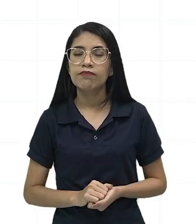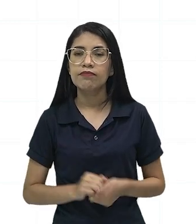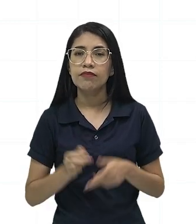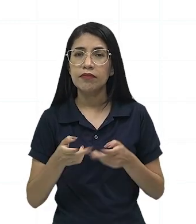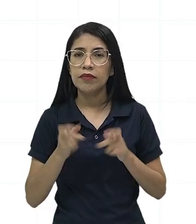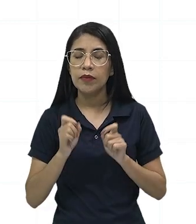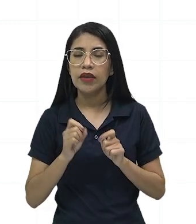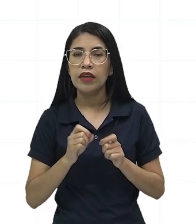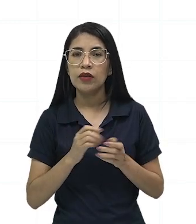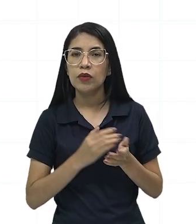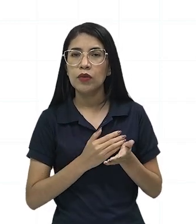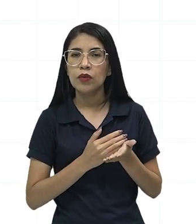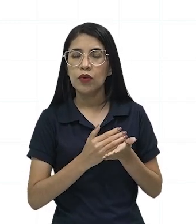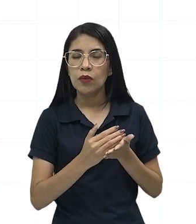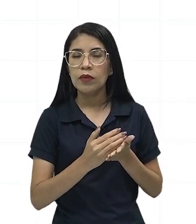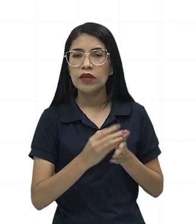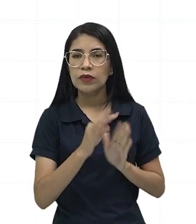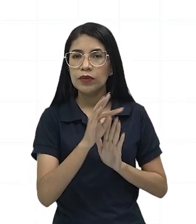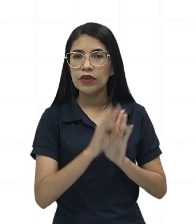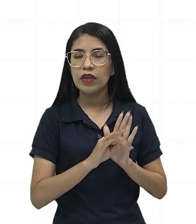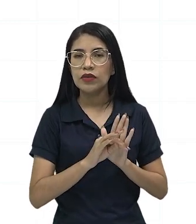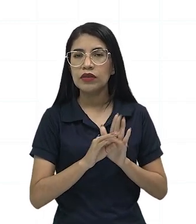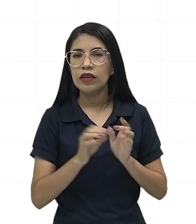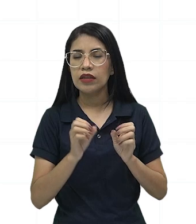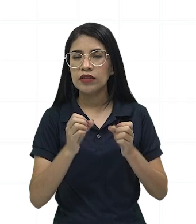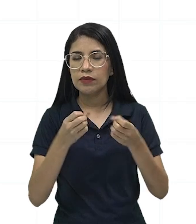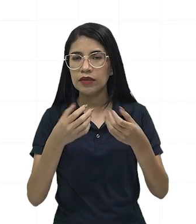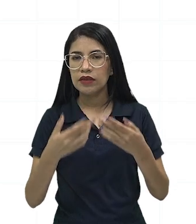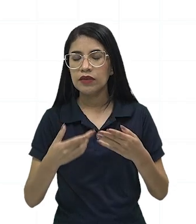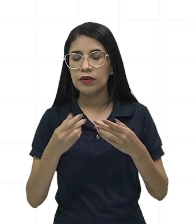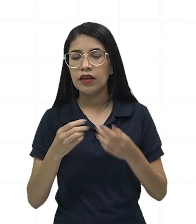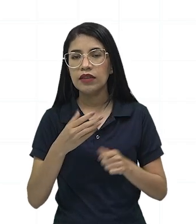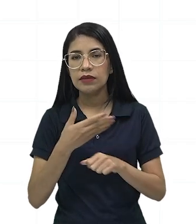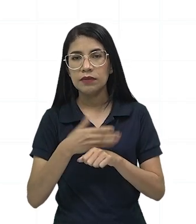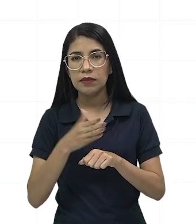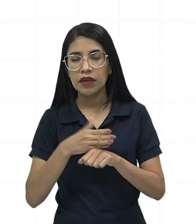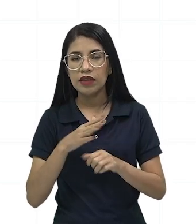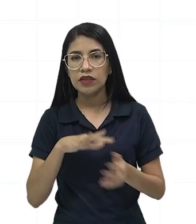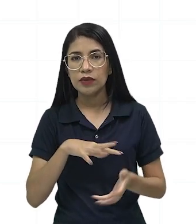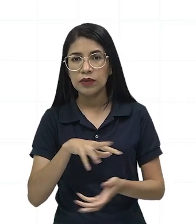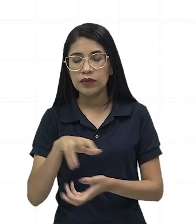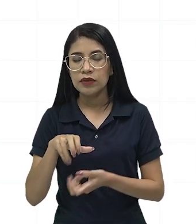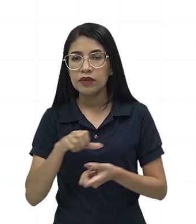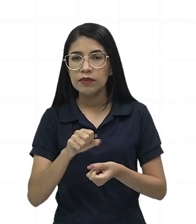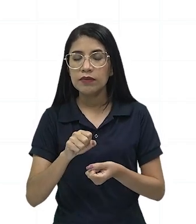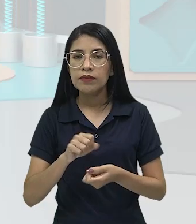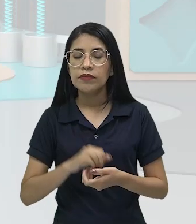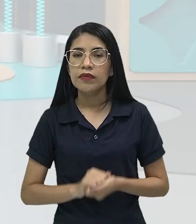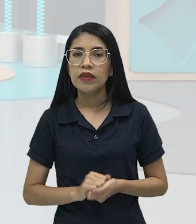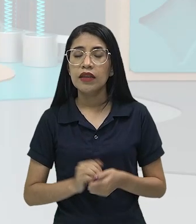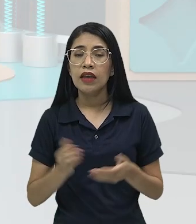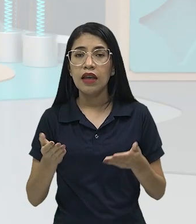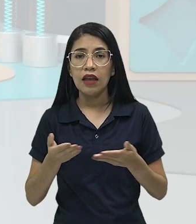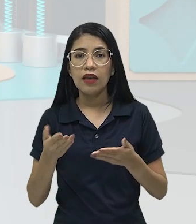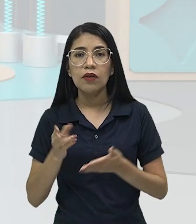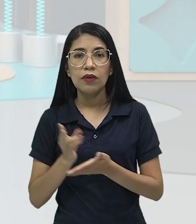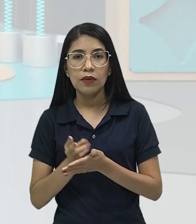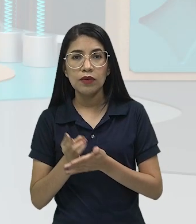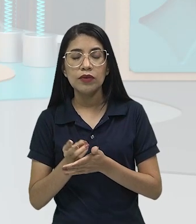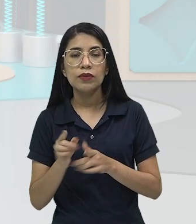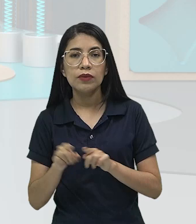comigo, lá no início eu tinha a introdução sobre essas práticas sustentáveis. Nesse outro momento, eu continuo na